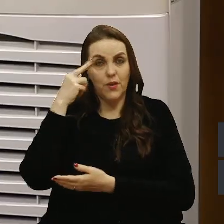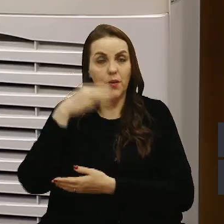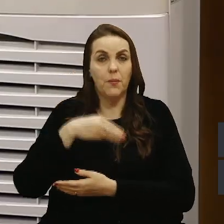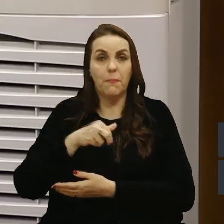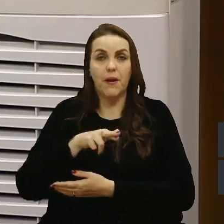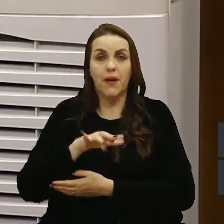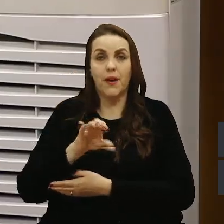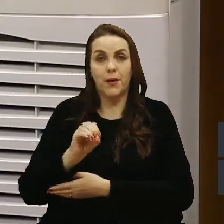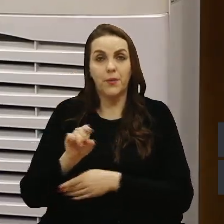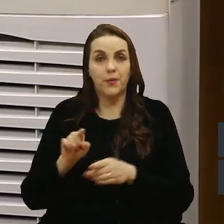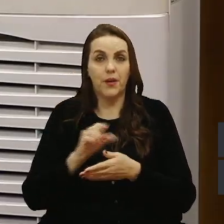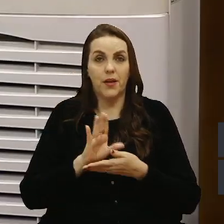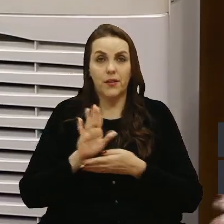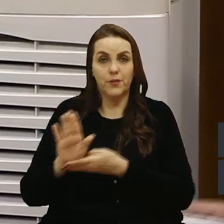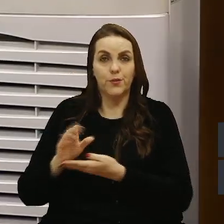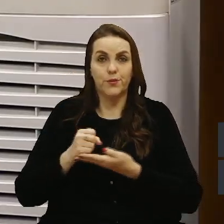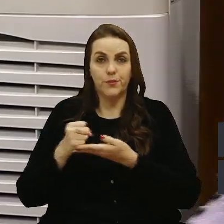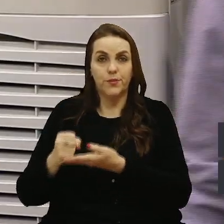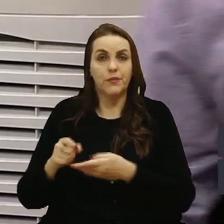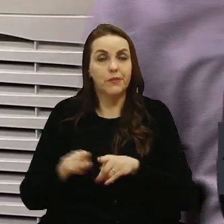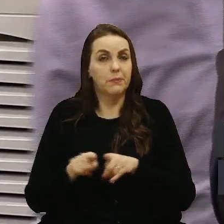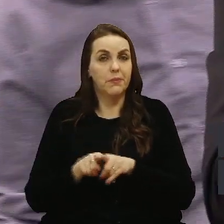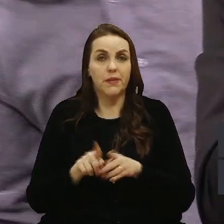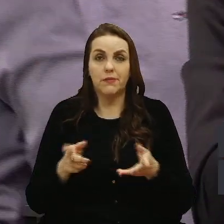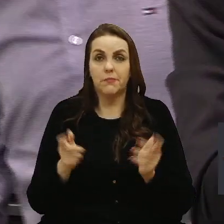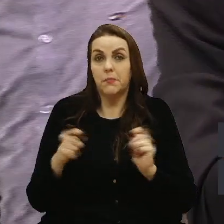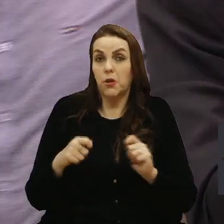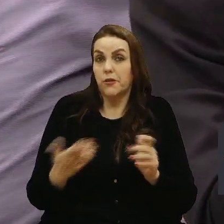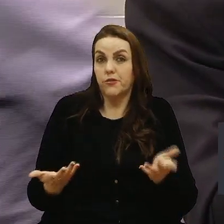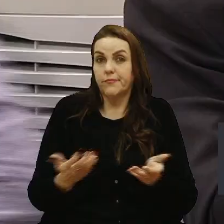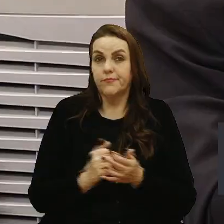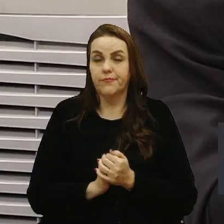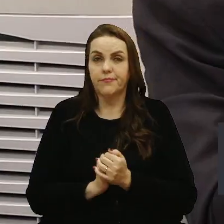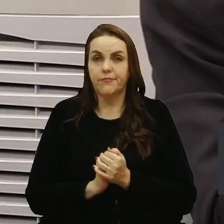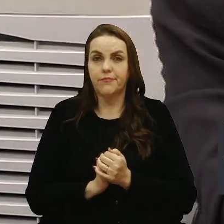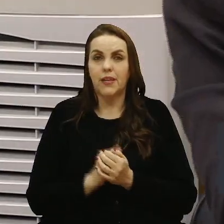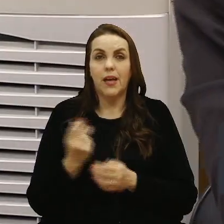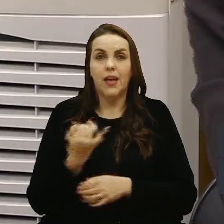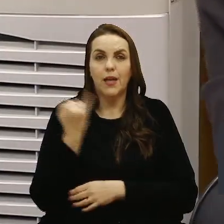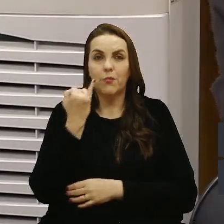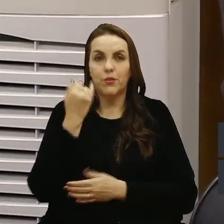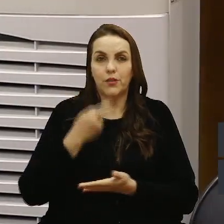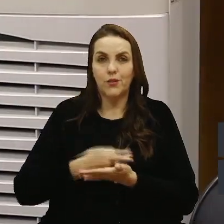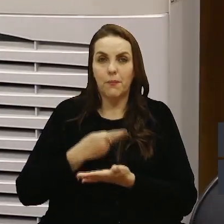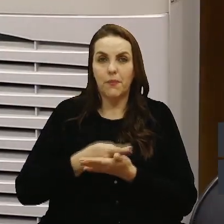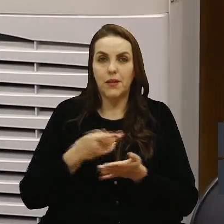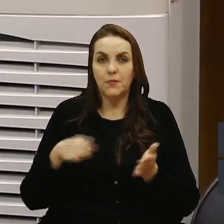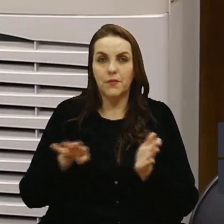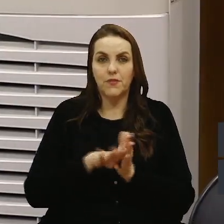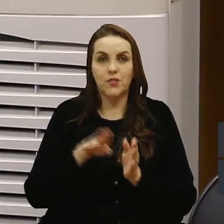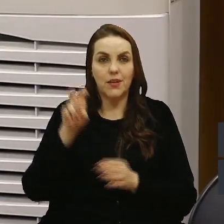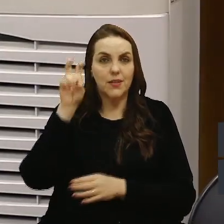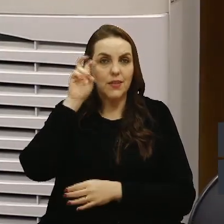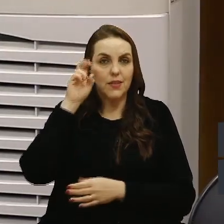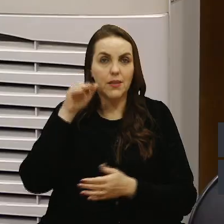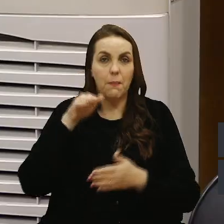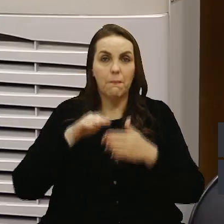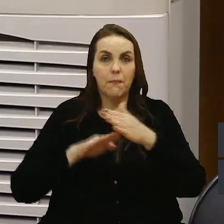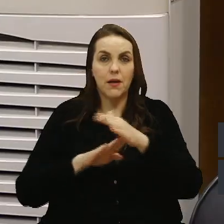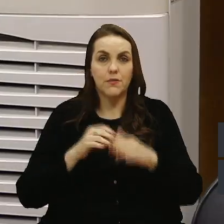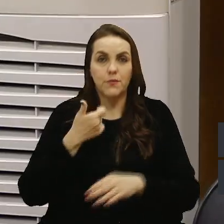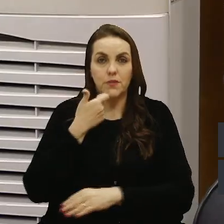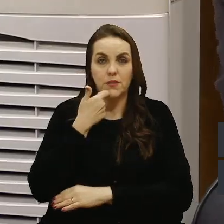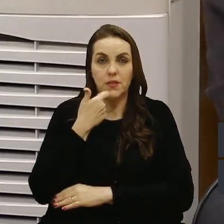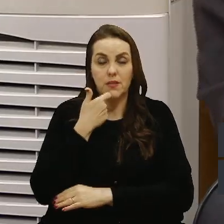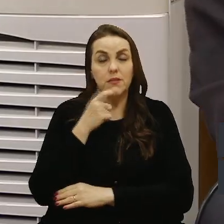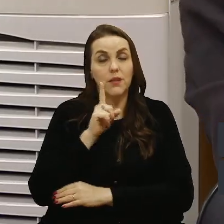do que pode, né? O importante é que a peça vai chegar aí nessa quinta-feira, máximo sexta, e com certeza haverá